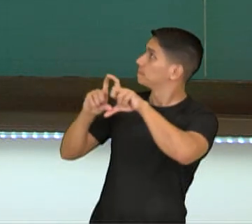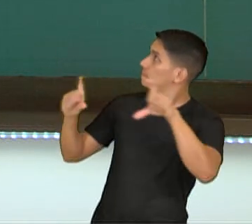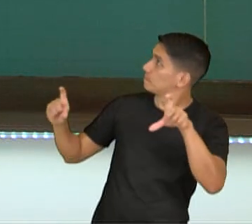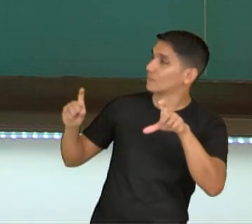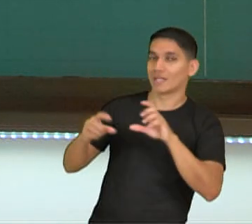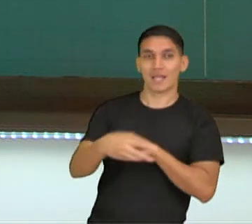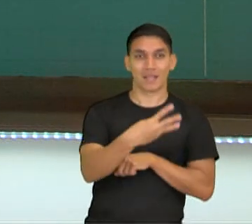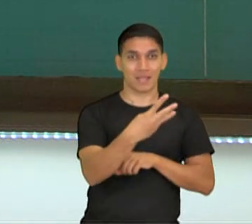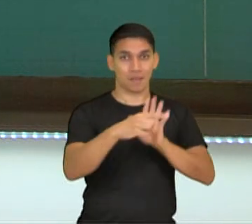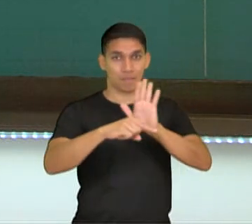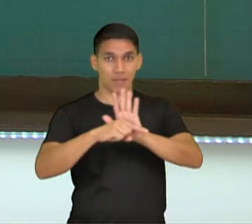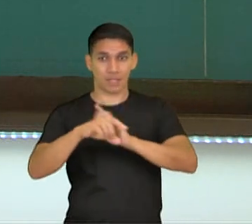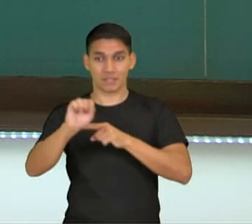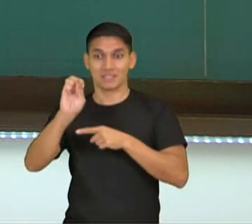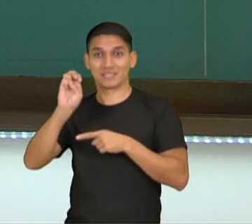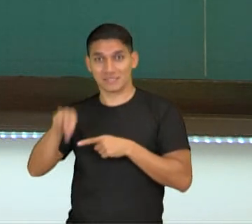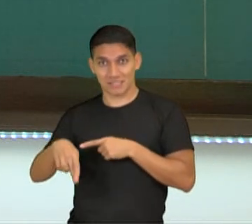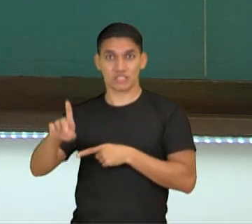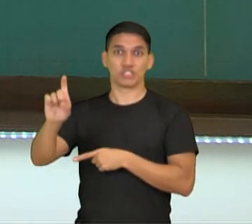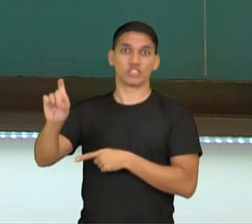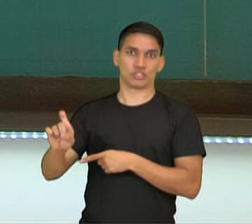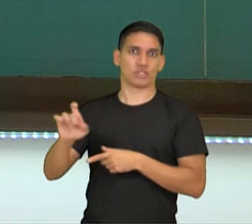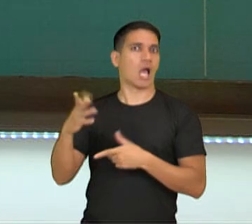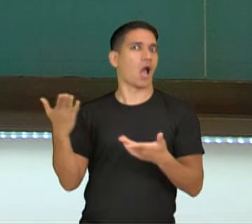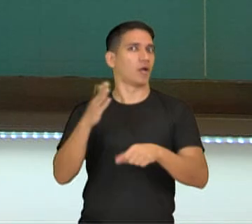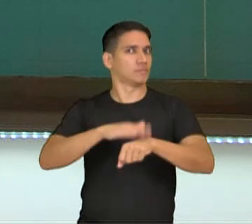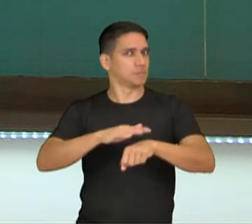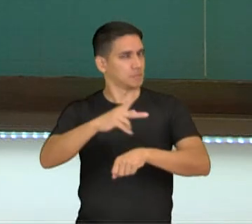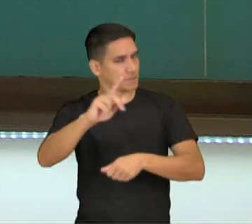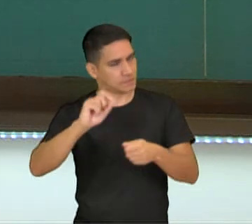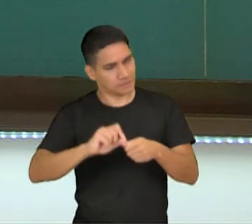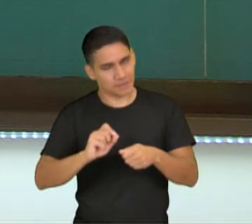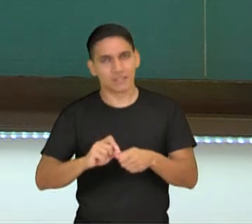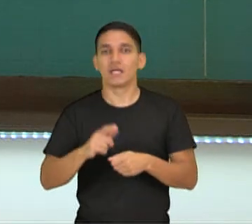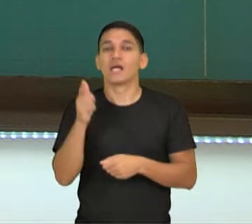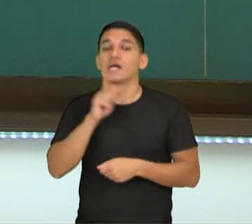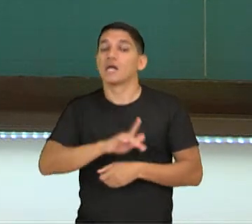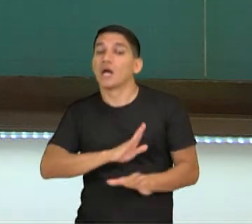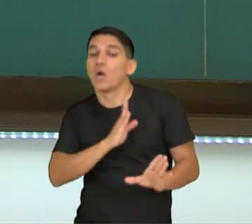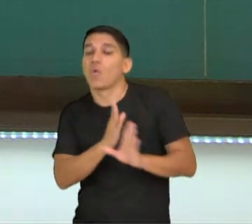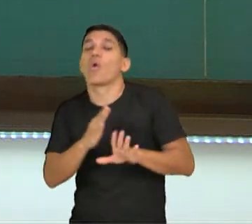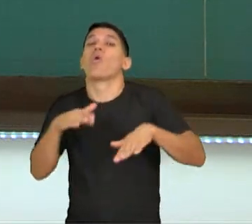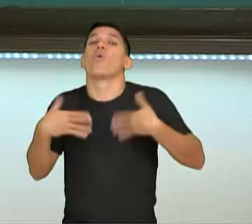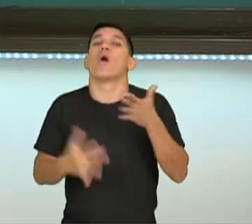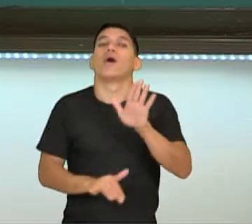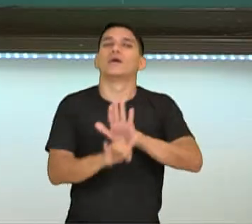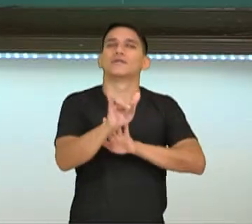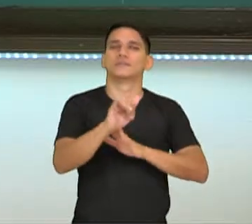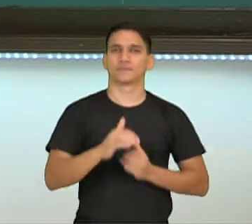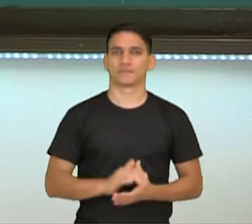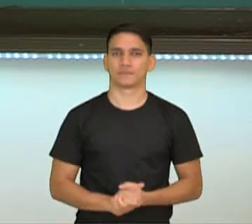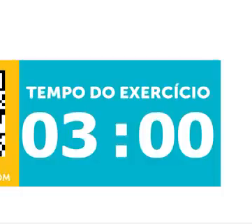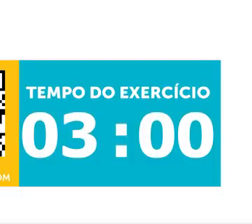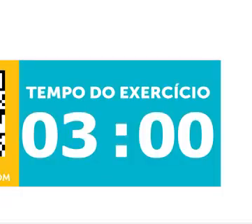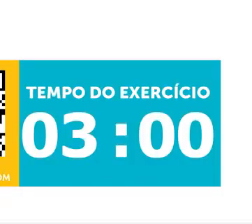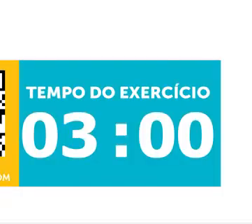menos seno de x. Agora, vocês é que vão fazer as operações para poder chegar na imagem aí dessa função.